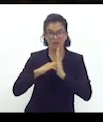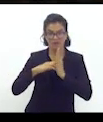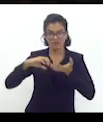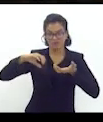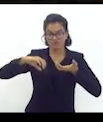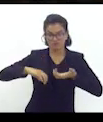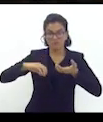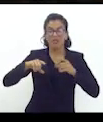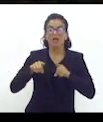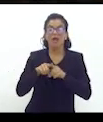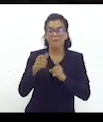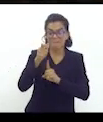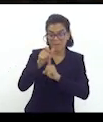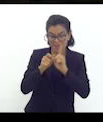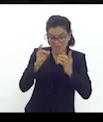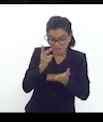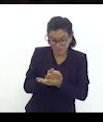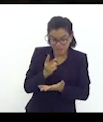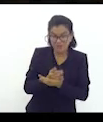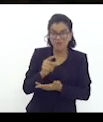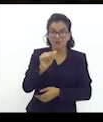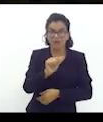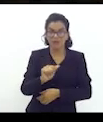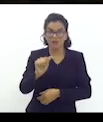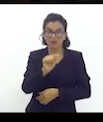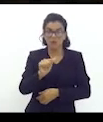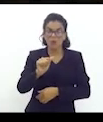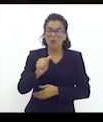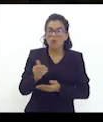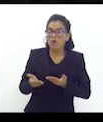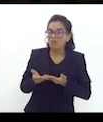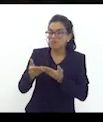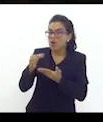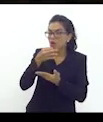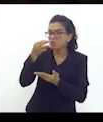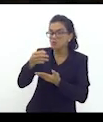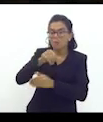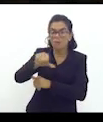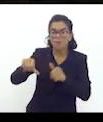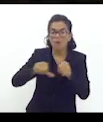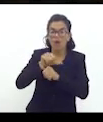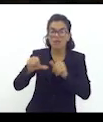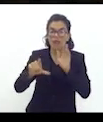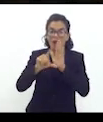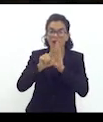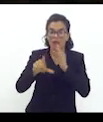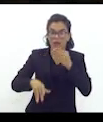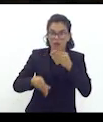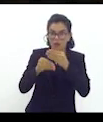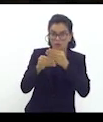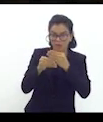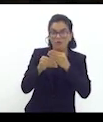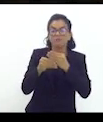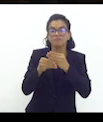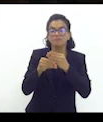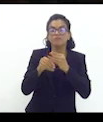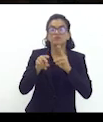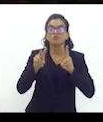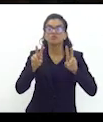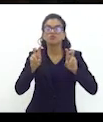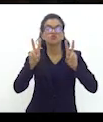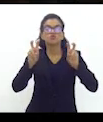ainda esse mês, uma modificação da lei complementar de regência dos regimes